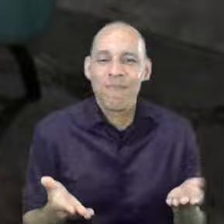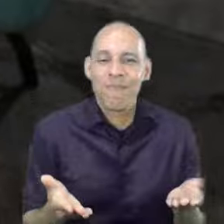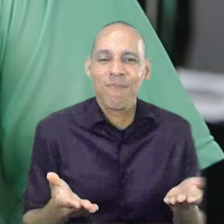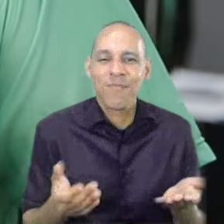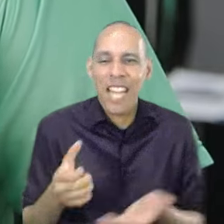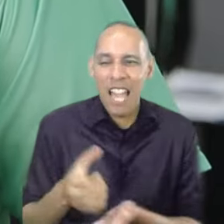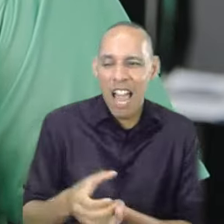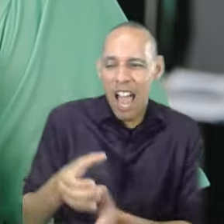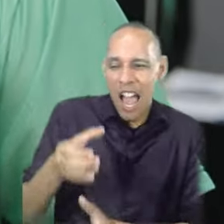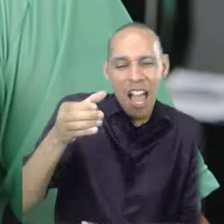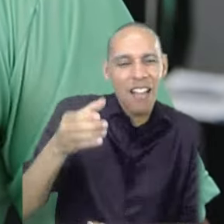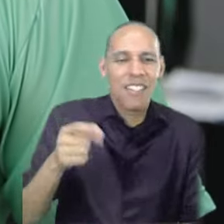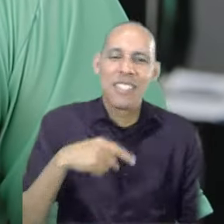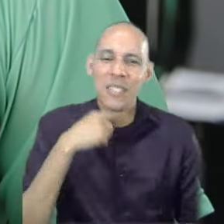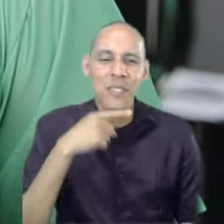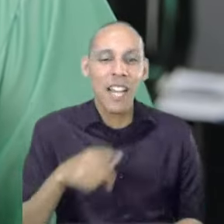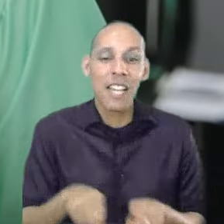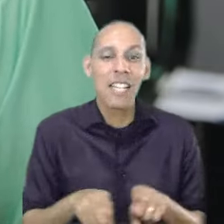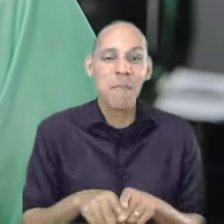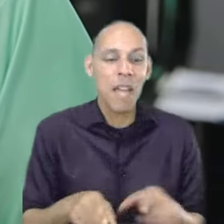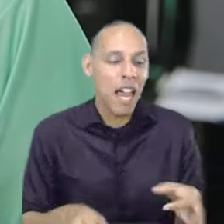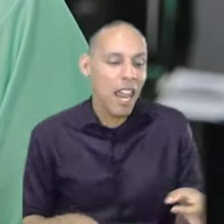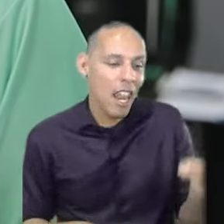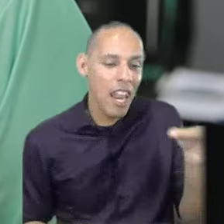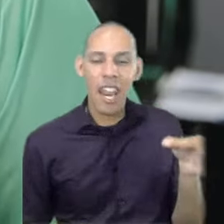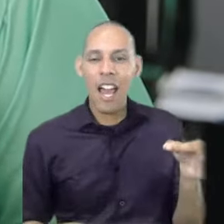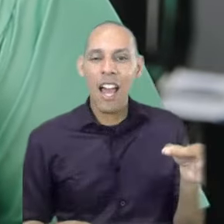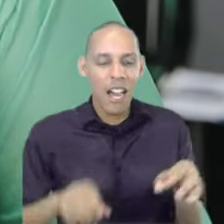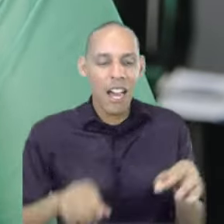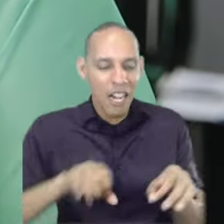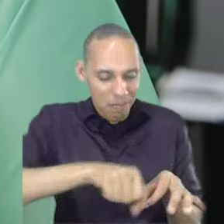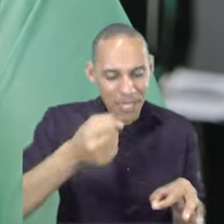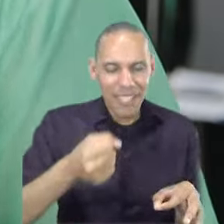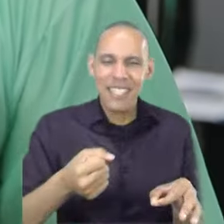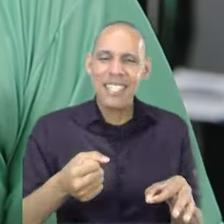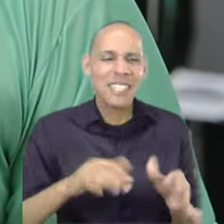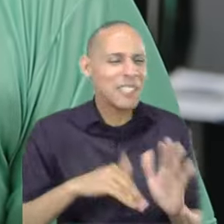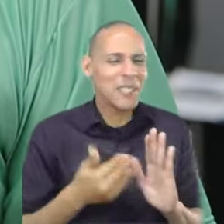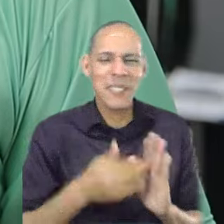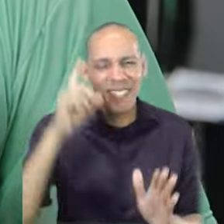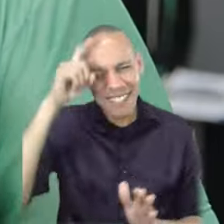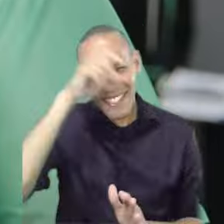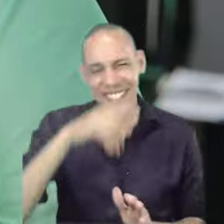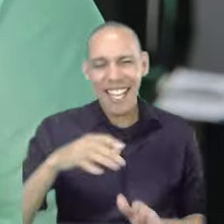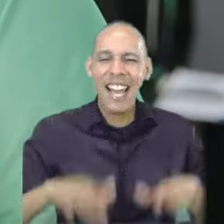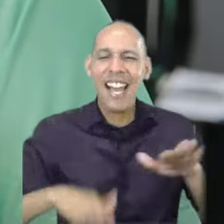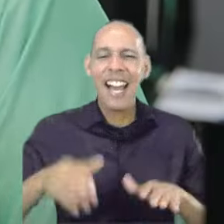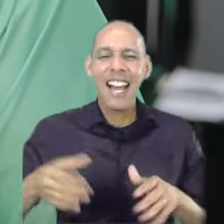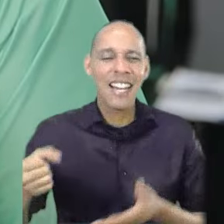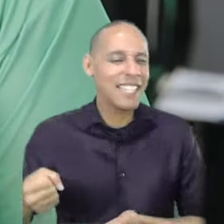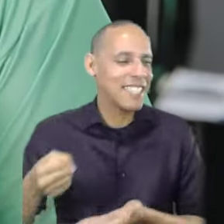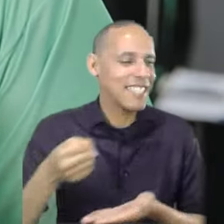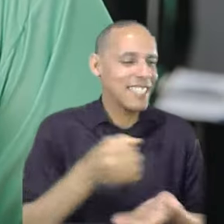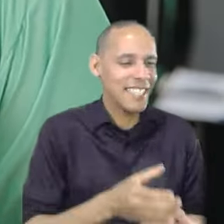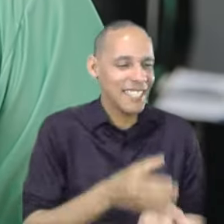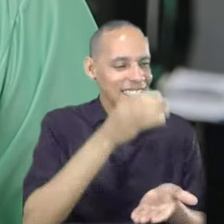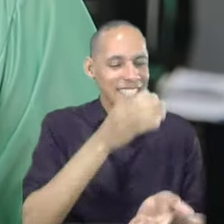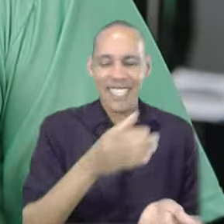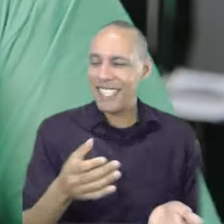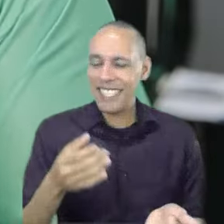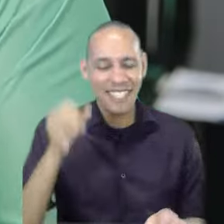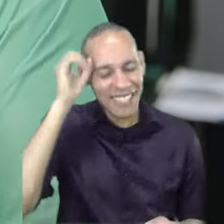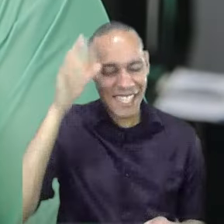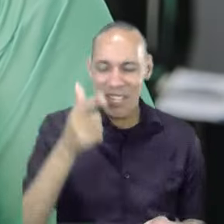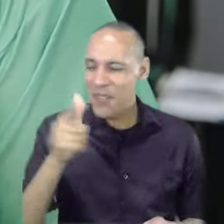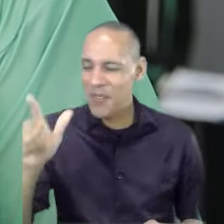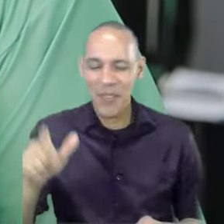que ter a taça e o abridor. Raramente você levava tudo. Normalmente você leva a garrafa, esquece a taça e o abridor. Eu falo, tem que levantar da cadeira para ir buscar.